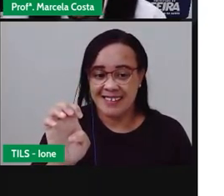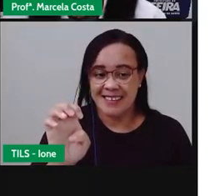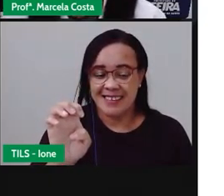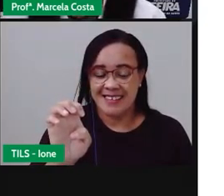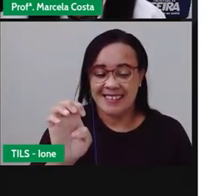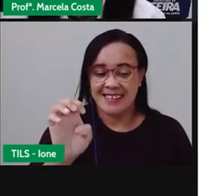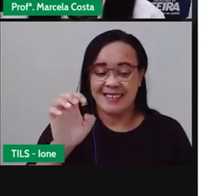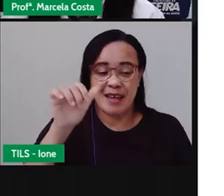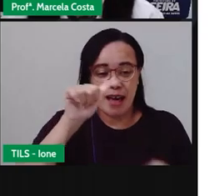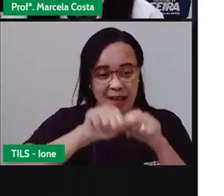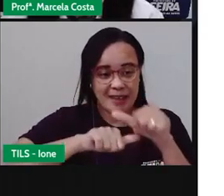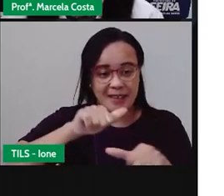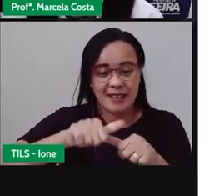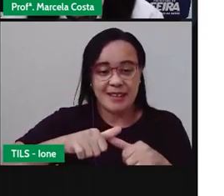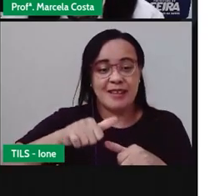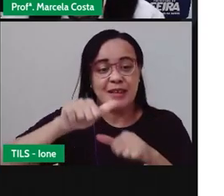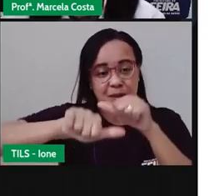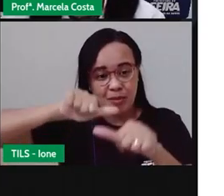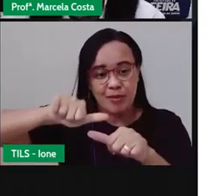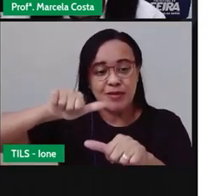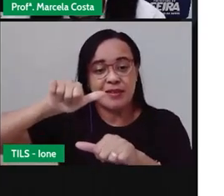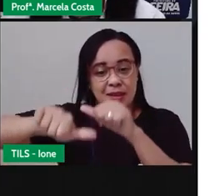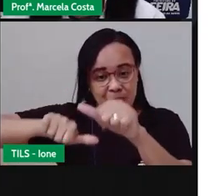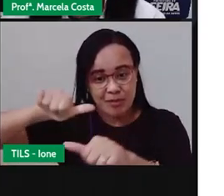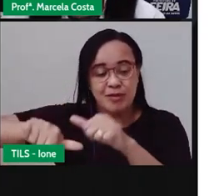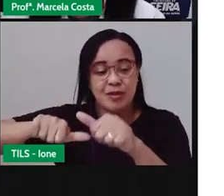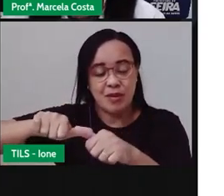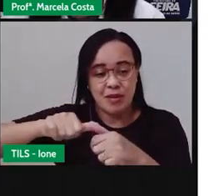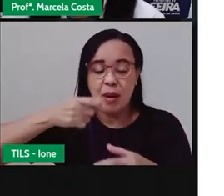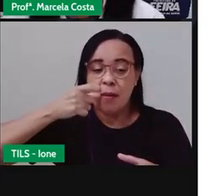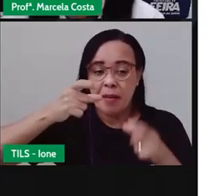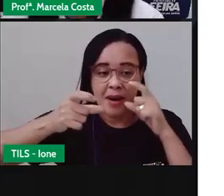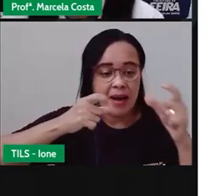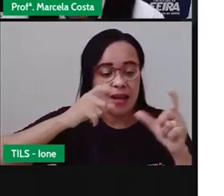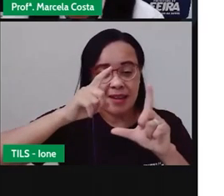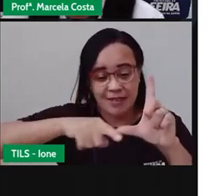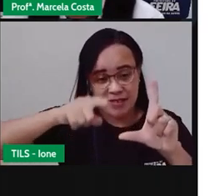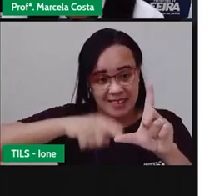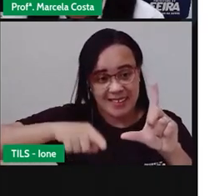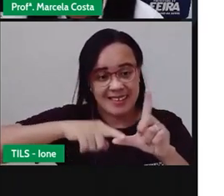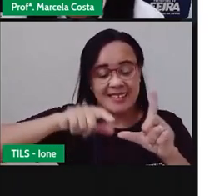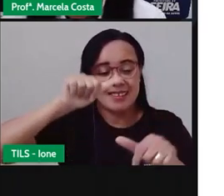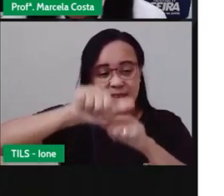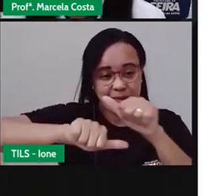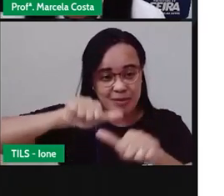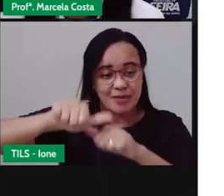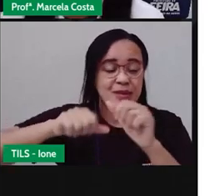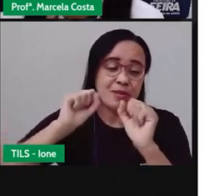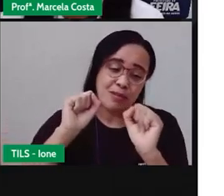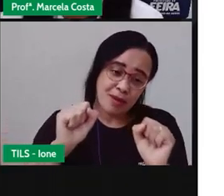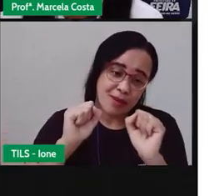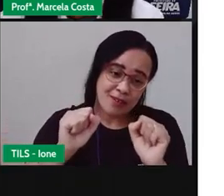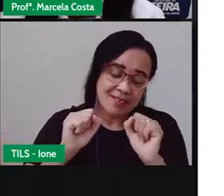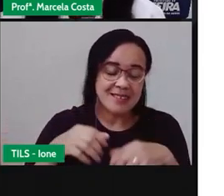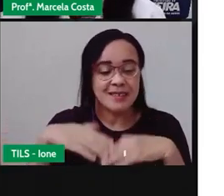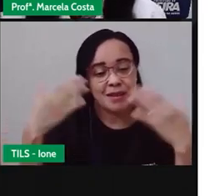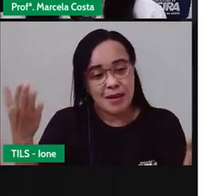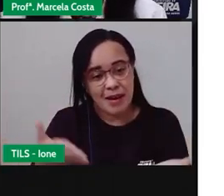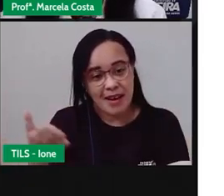Você pode continuar brincando aí na sua casa com outras letras, tá? Agora tem um